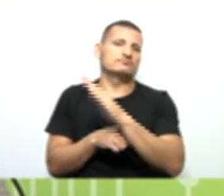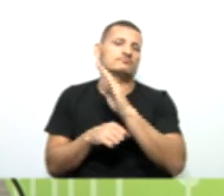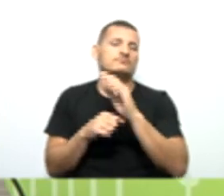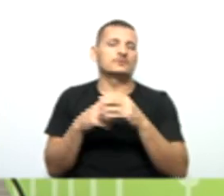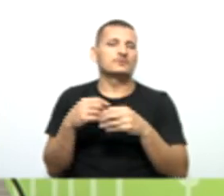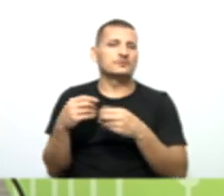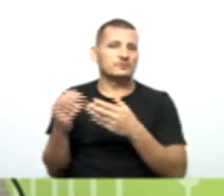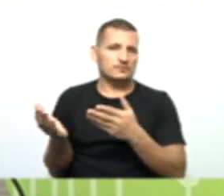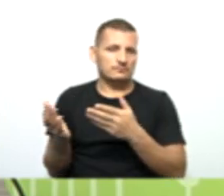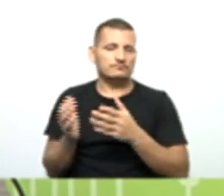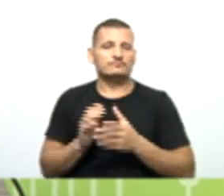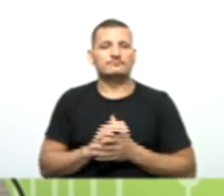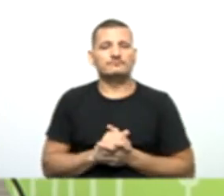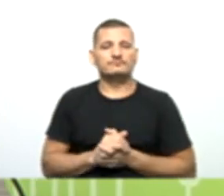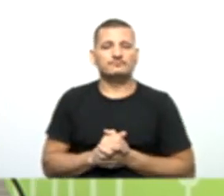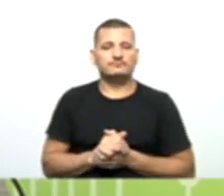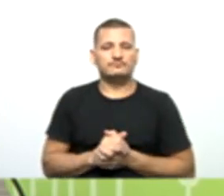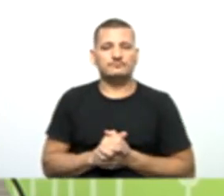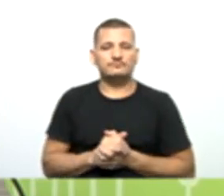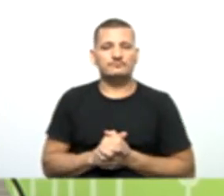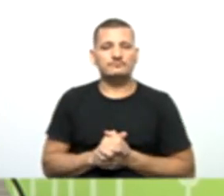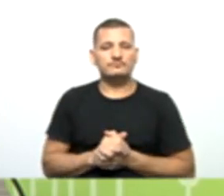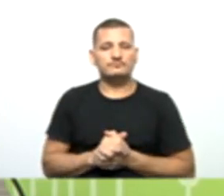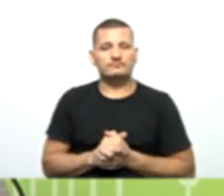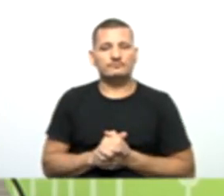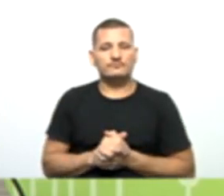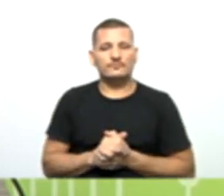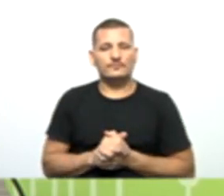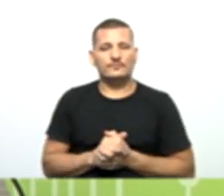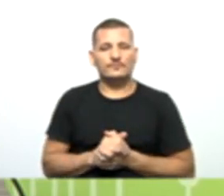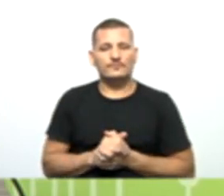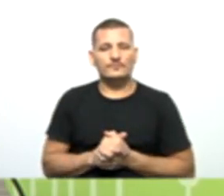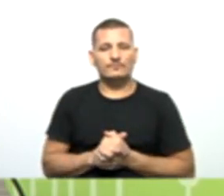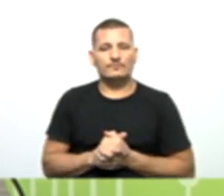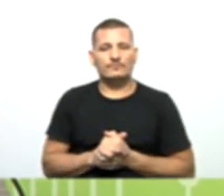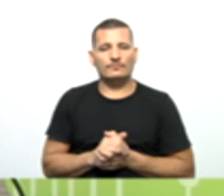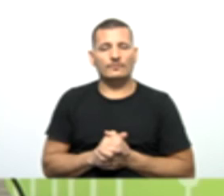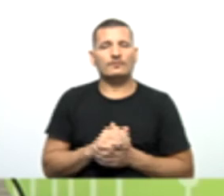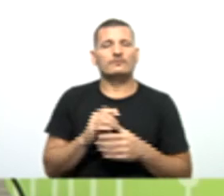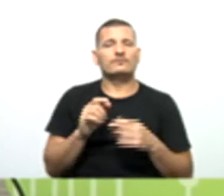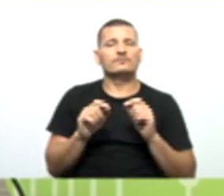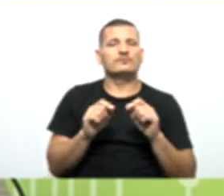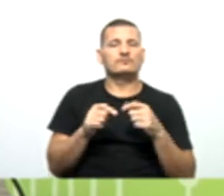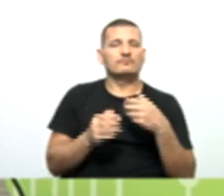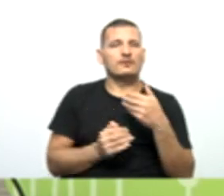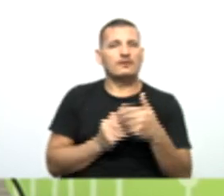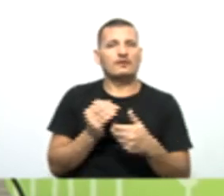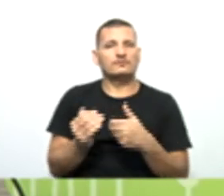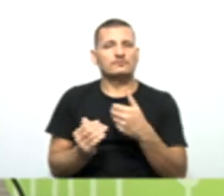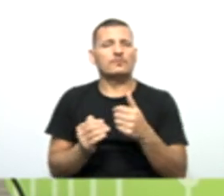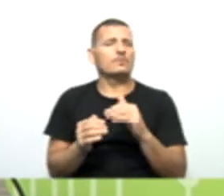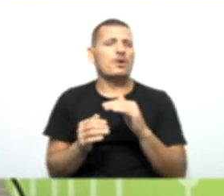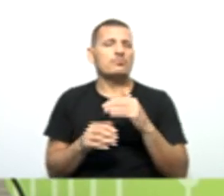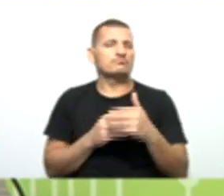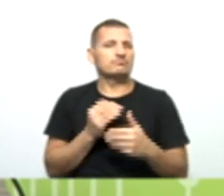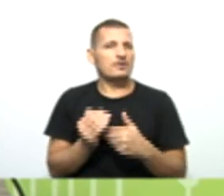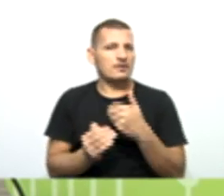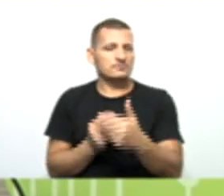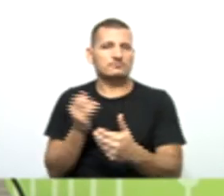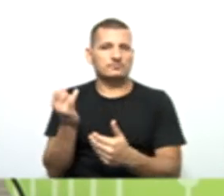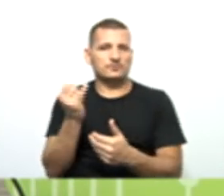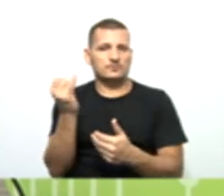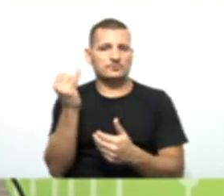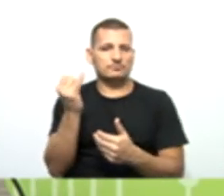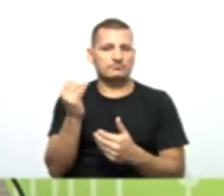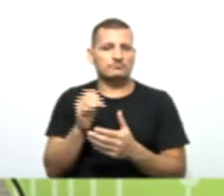o bolo lá para o nosso cliente. E aí a gente tem que seguir passos, né? Quais são esses passos importantes que a gente tem que seguir?